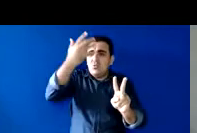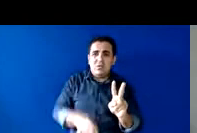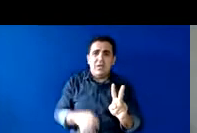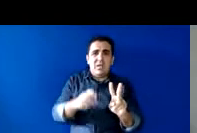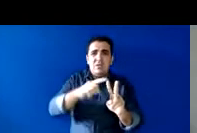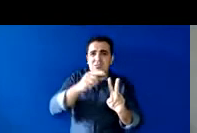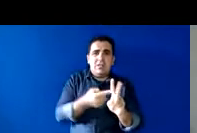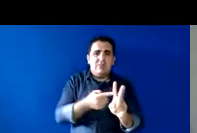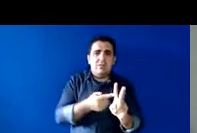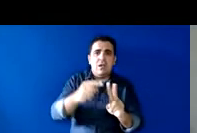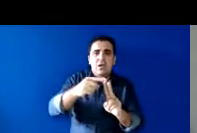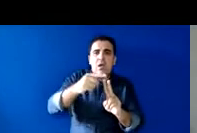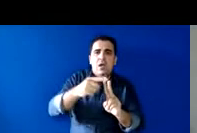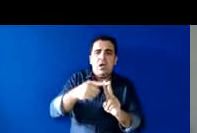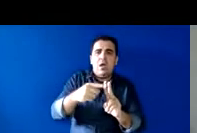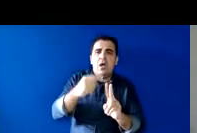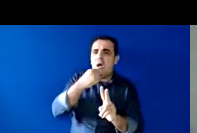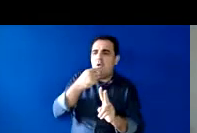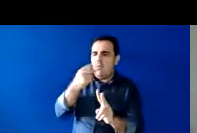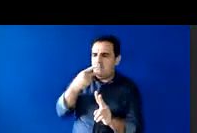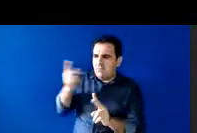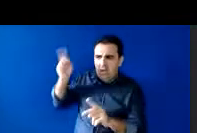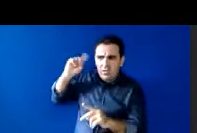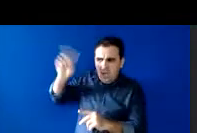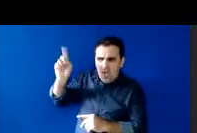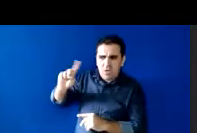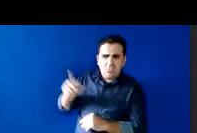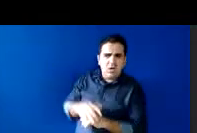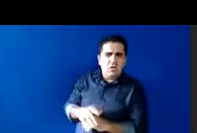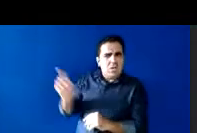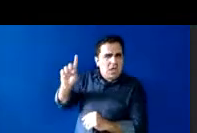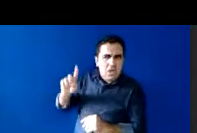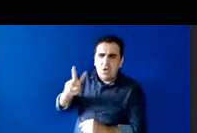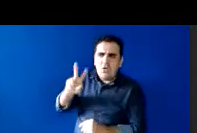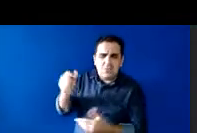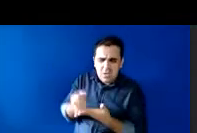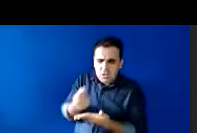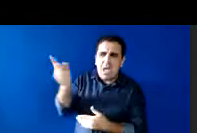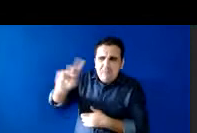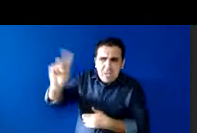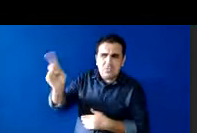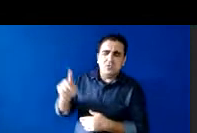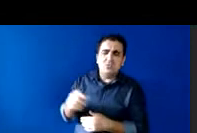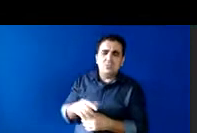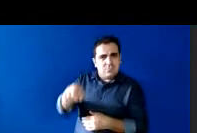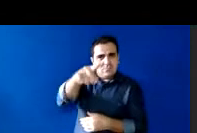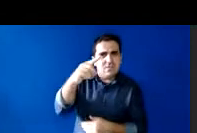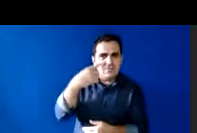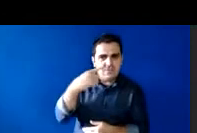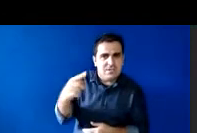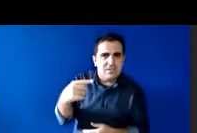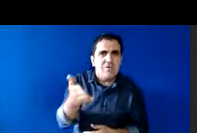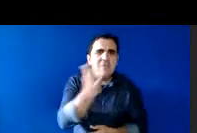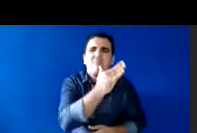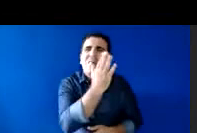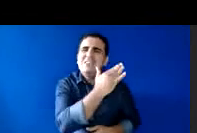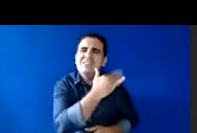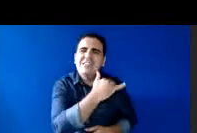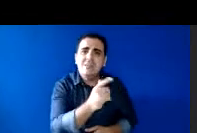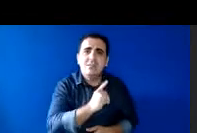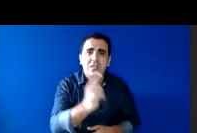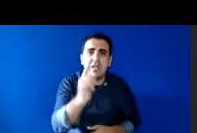marido muitas vezes a proíbe de usar um método contraceptivo, né? Não sei se vocês viram agora,